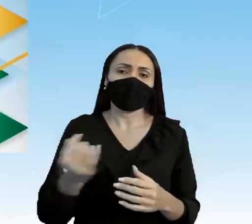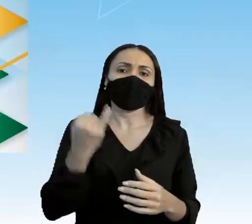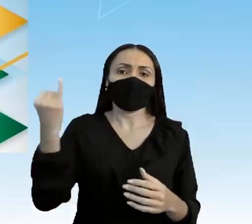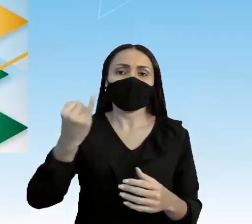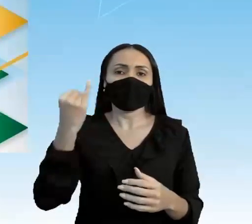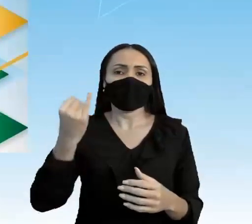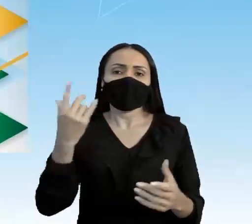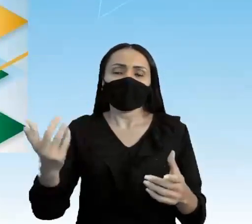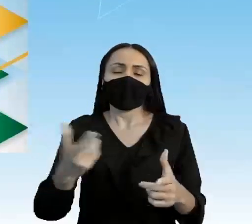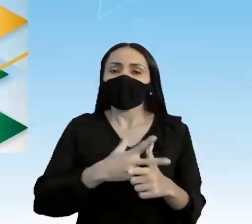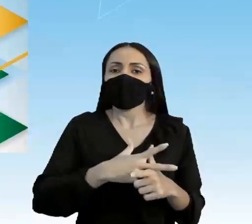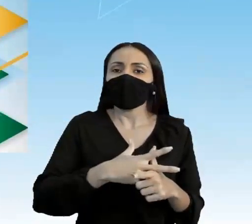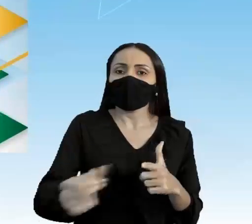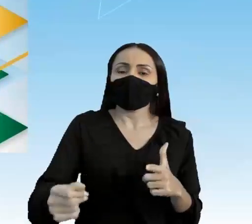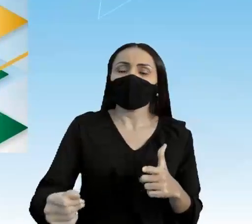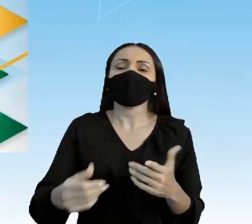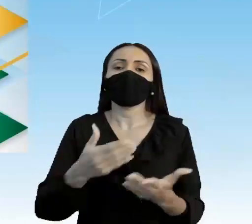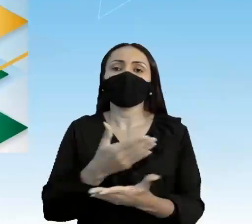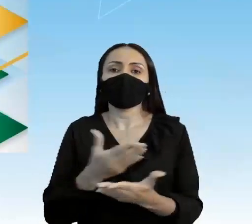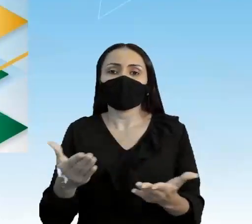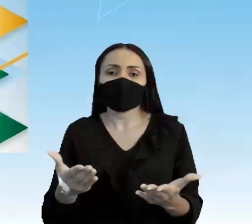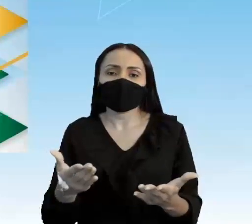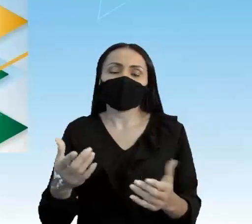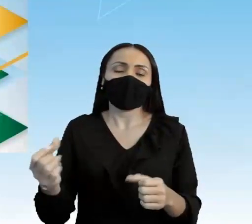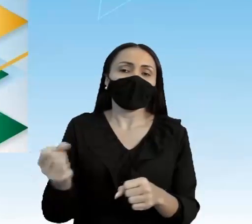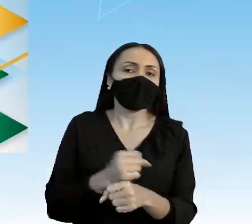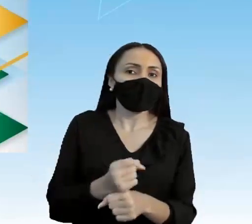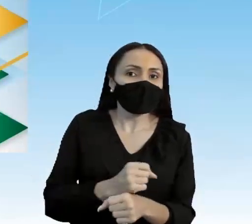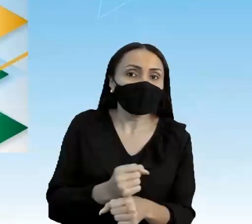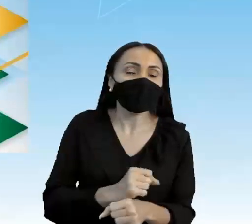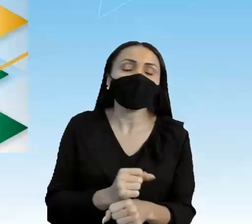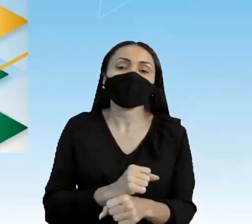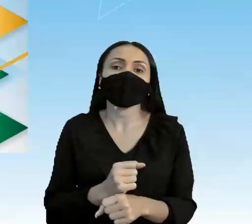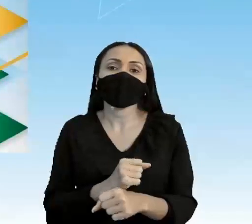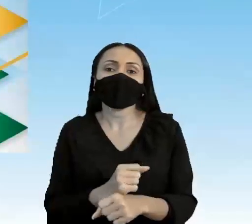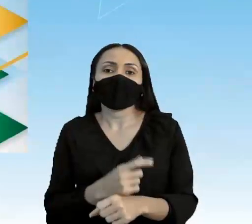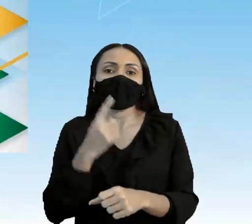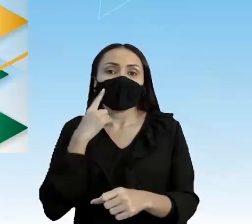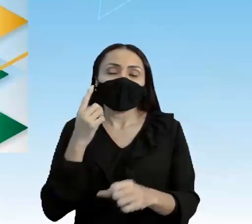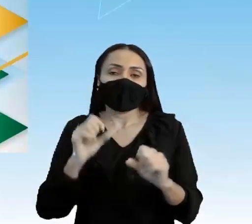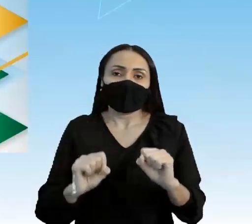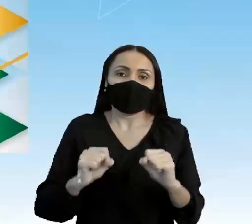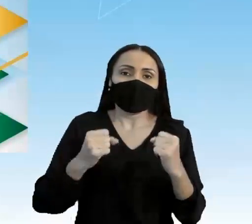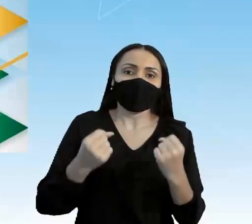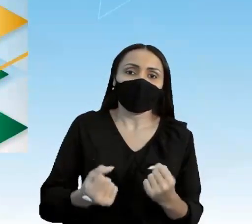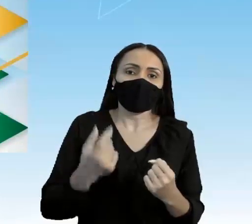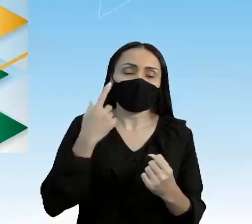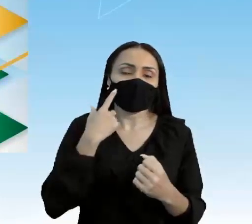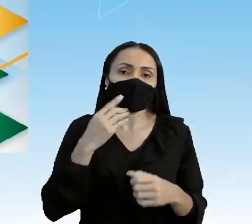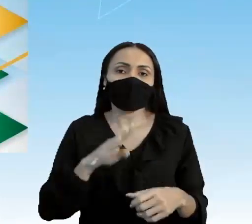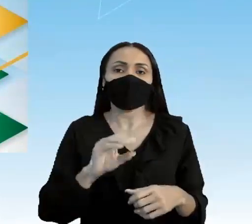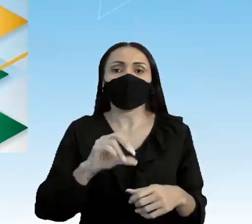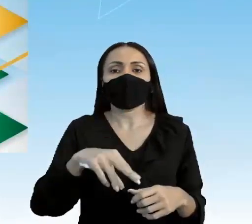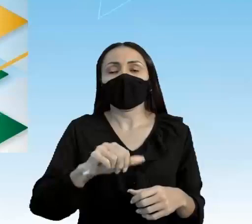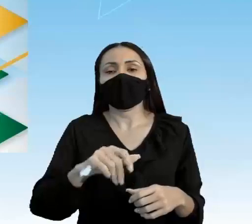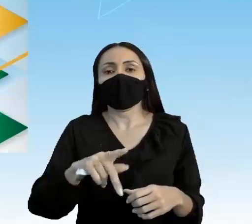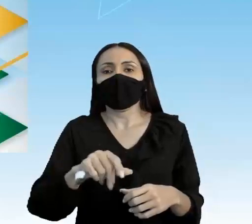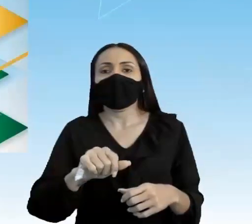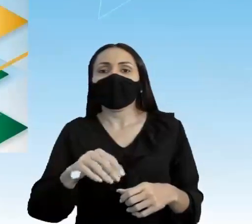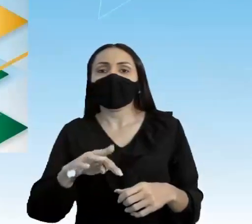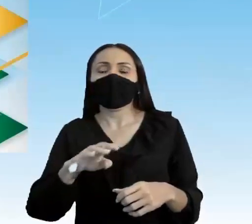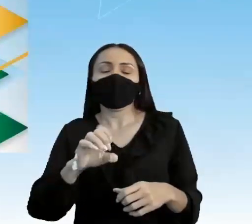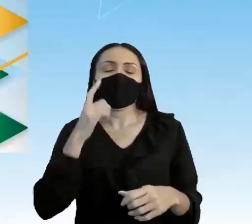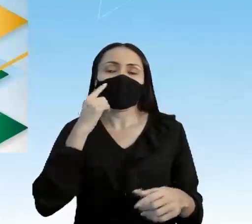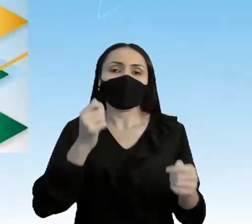os realistas, né? Naqueles anos, as forças de Bonaparte controlavam a